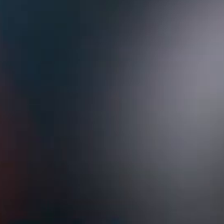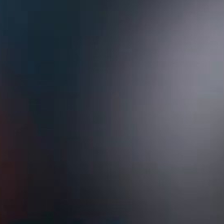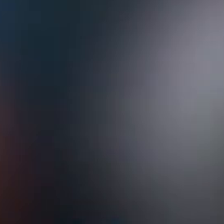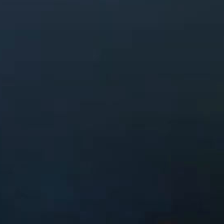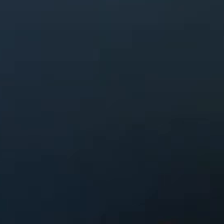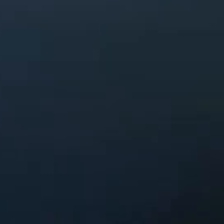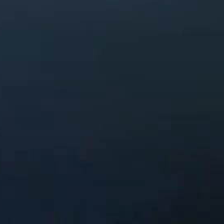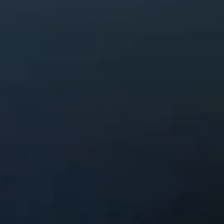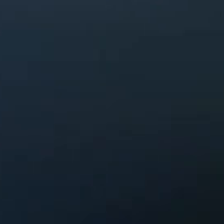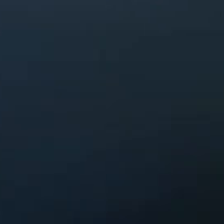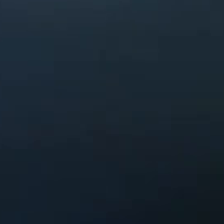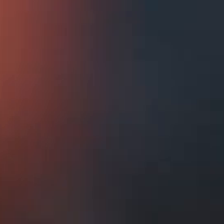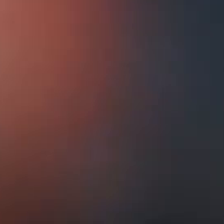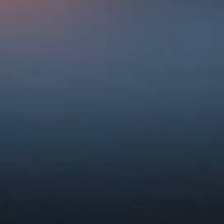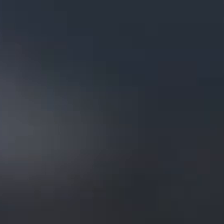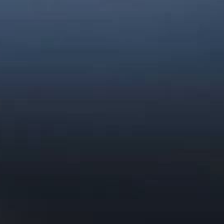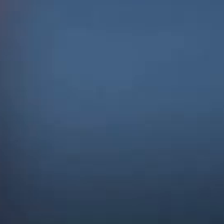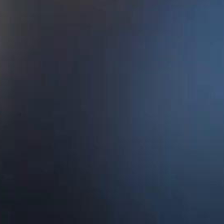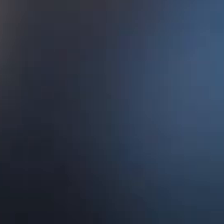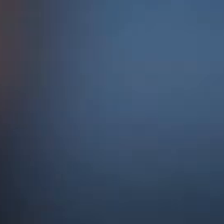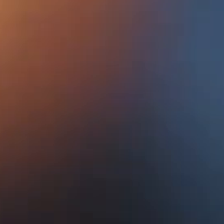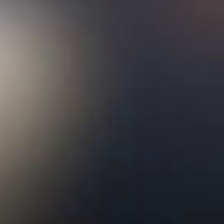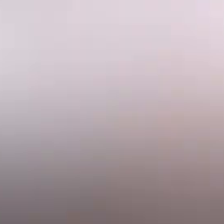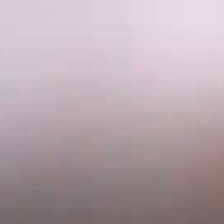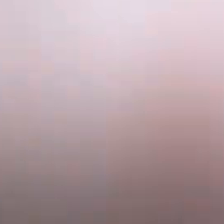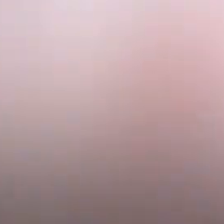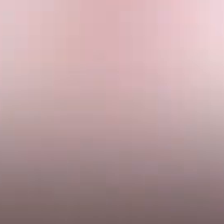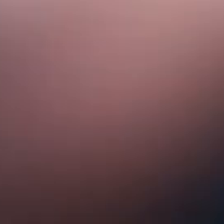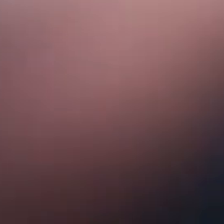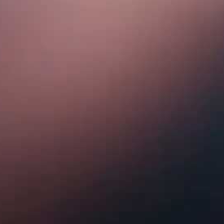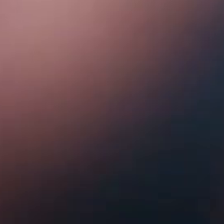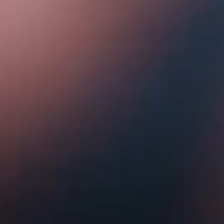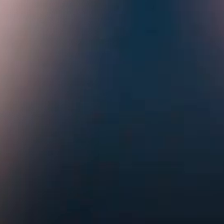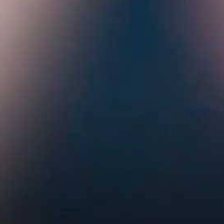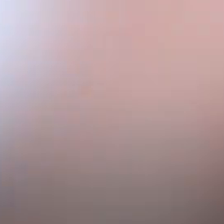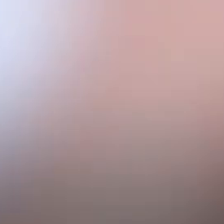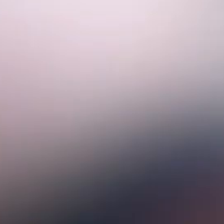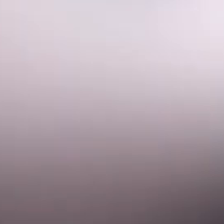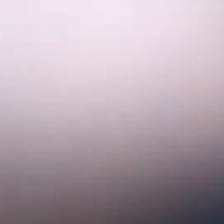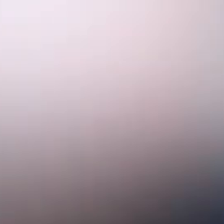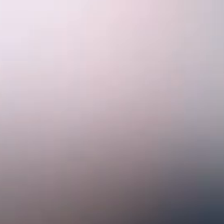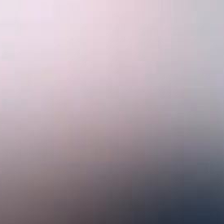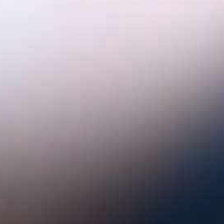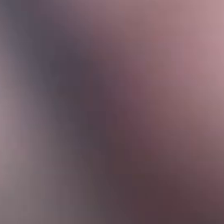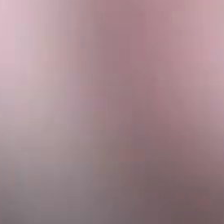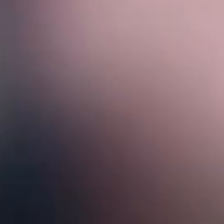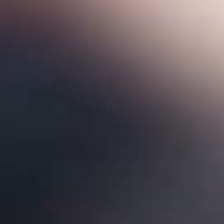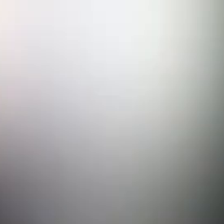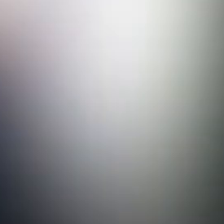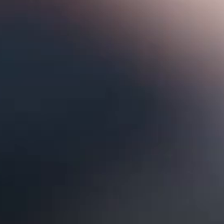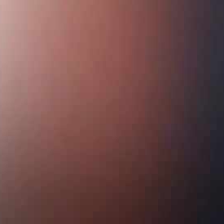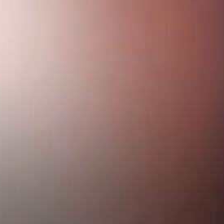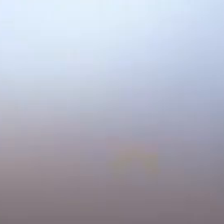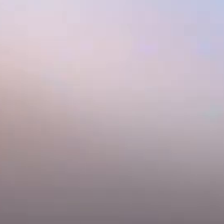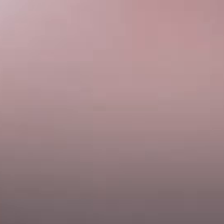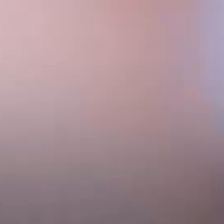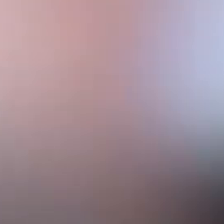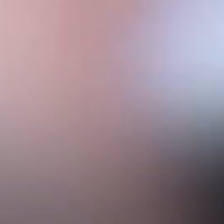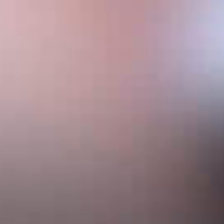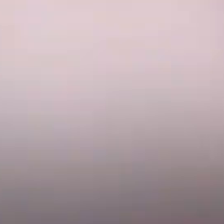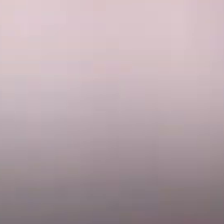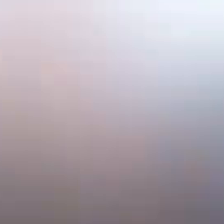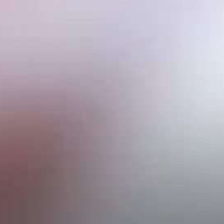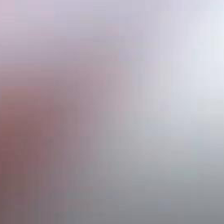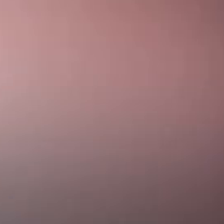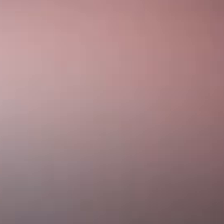primeira eleição, tá com uma energia de 30 anos e a motivação e o tesão de brigar por esse país,